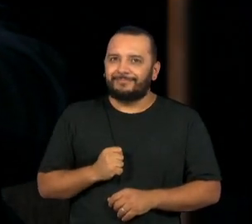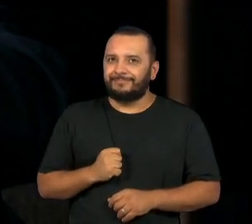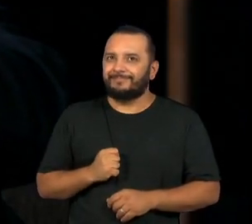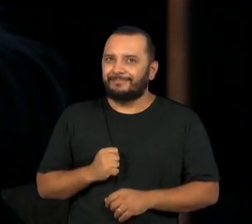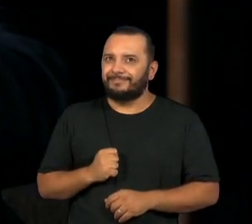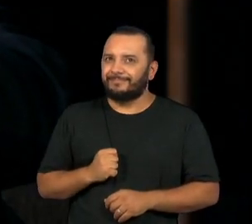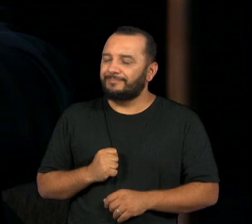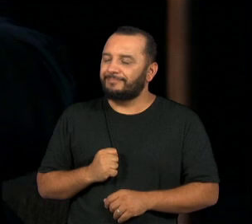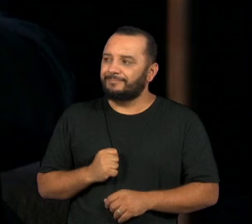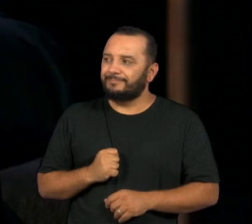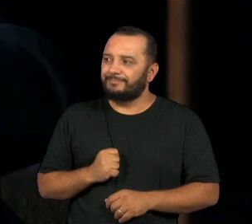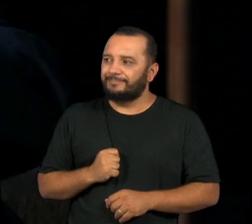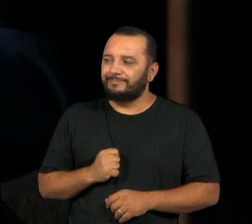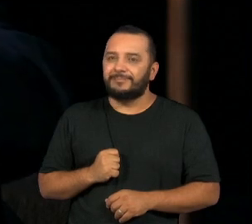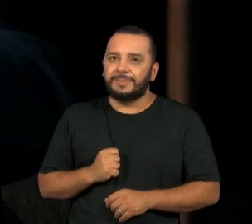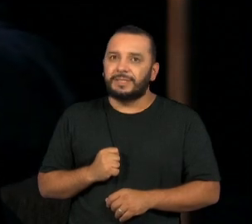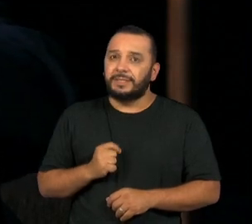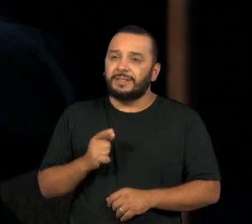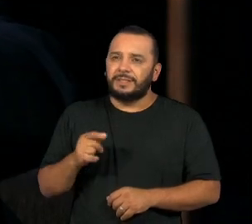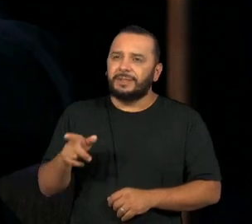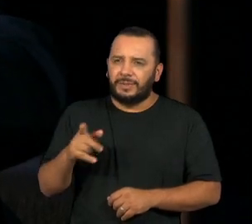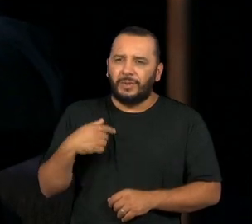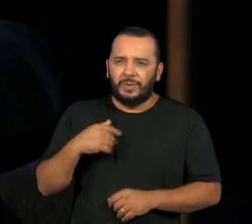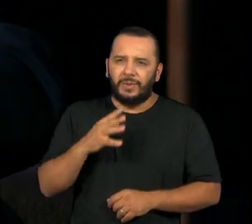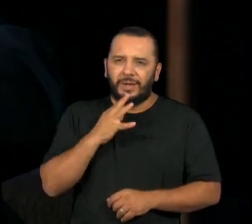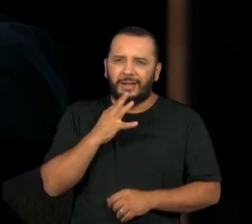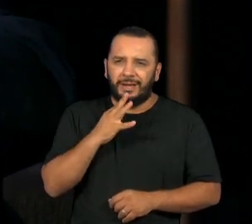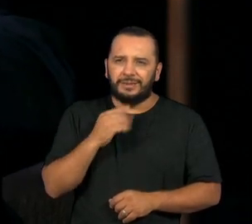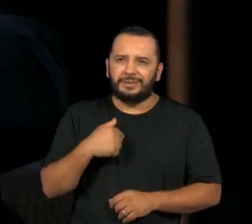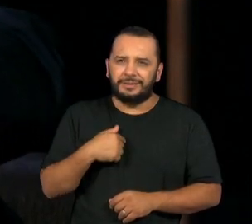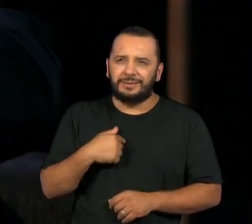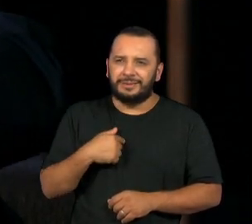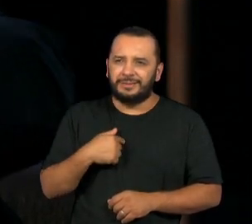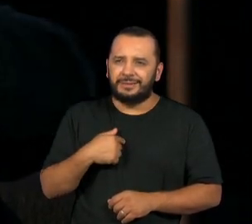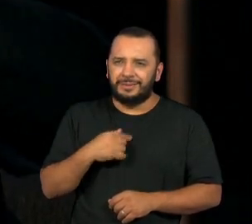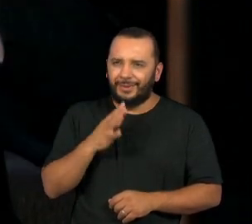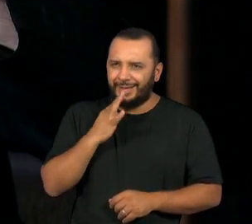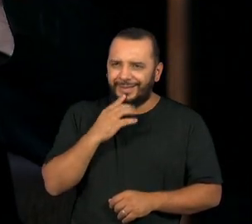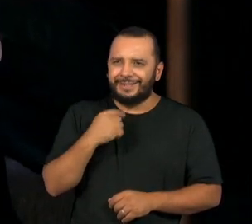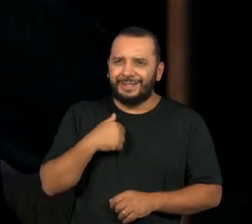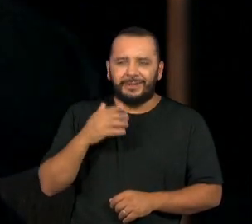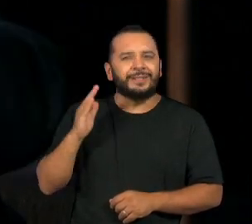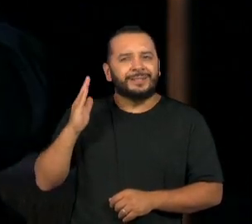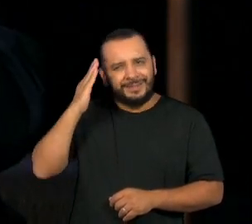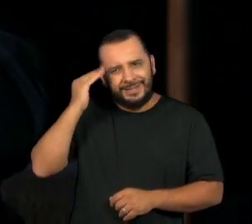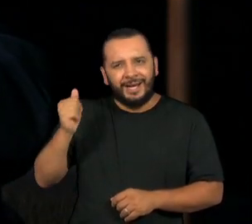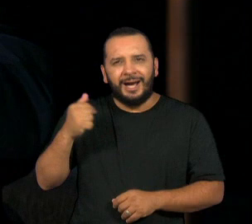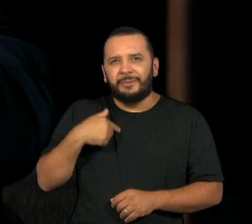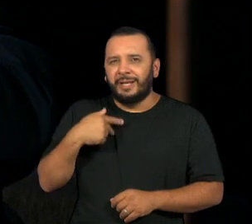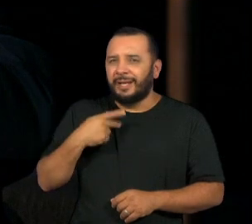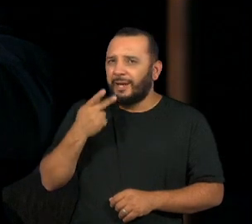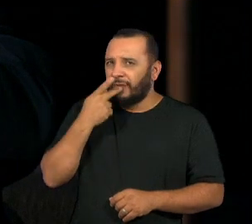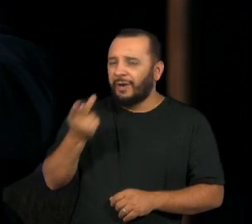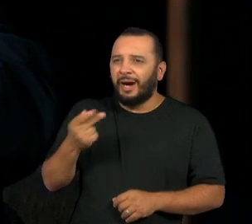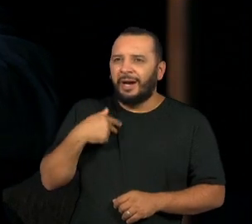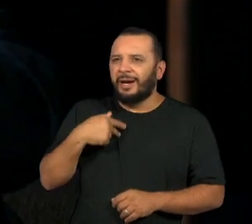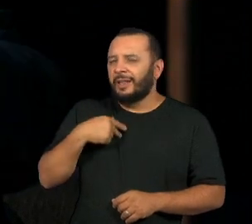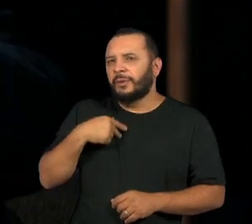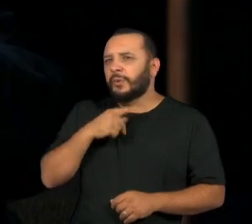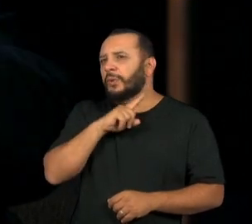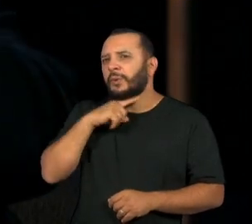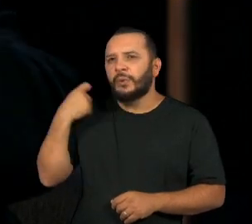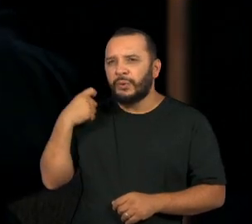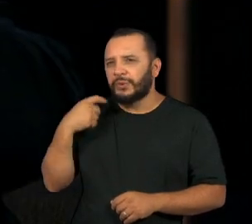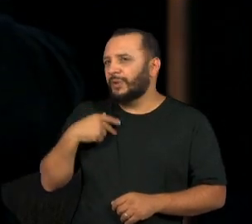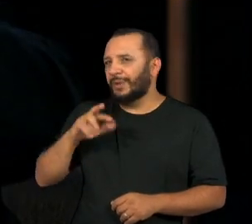que responde um pouco. Quem me conhece, quem me conhece, sabe que eu falo em russo. Sim. Que não é